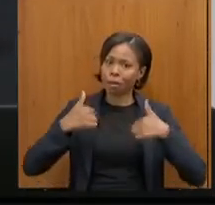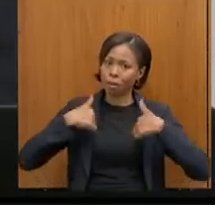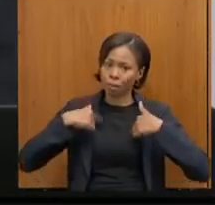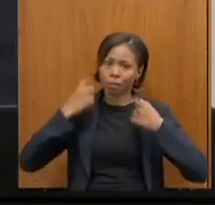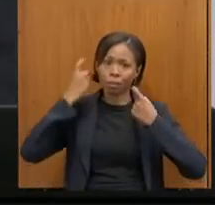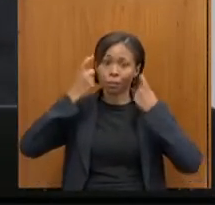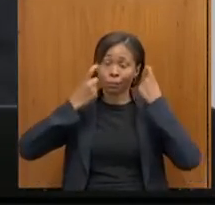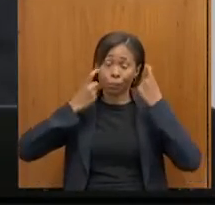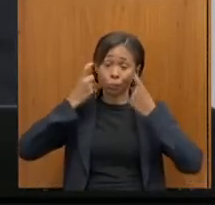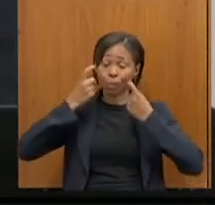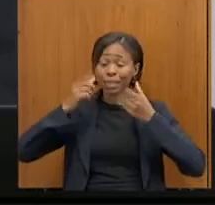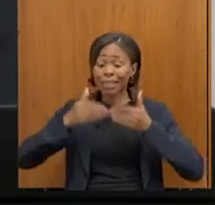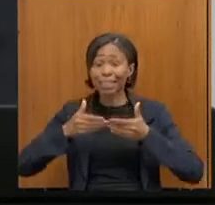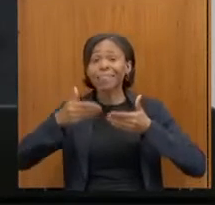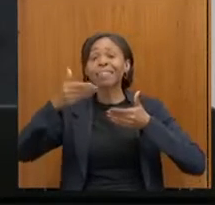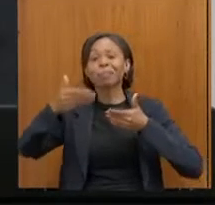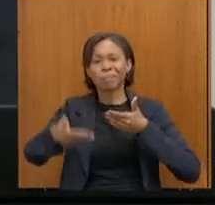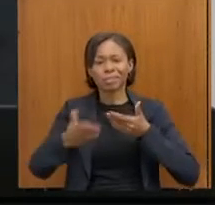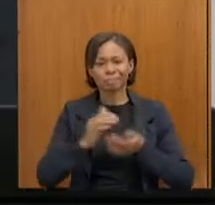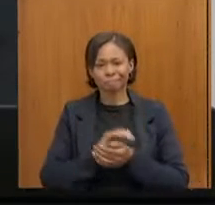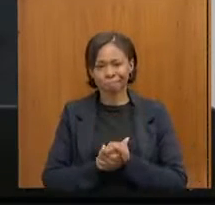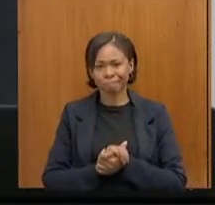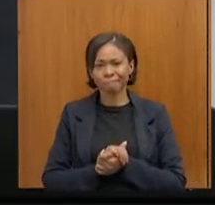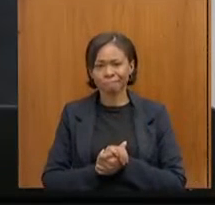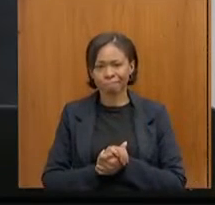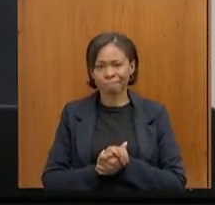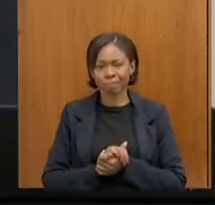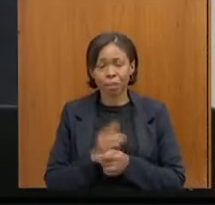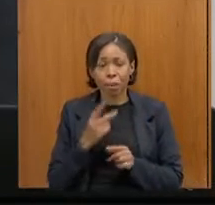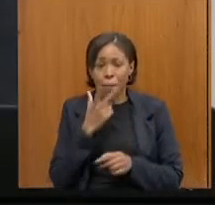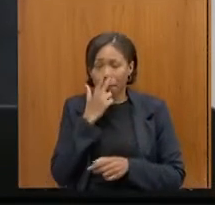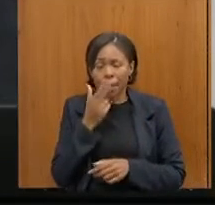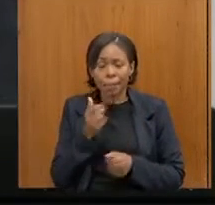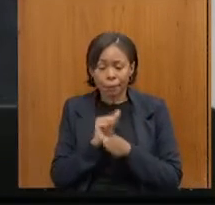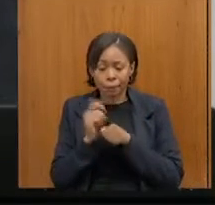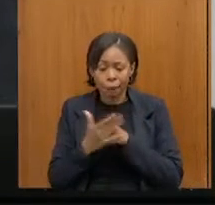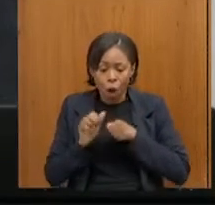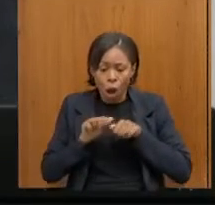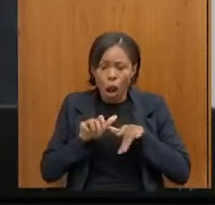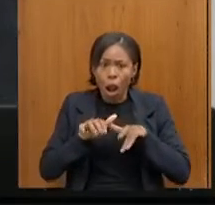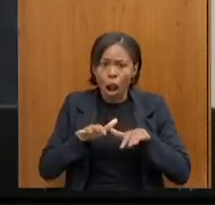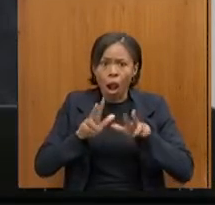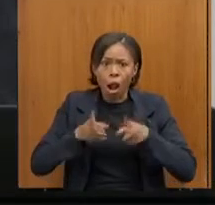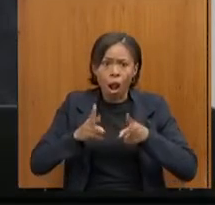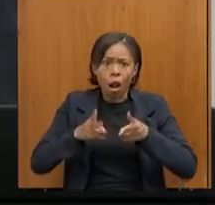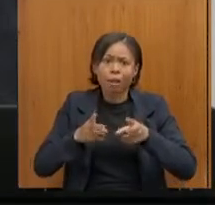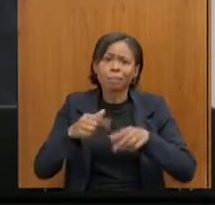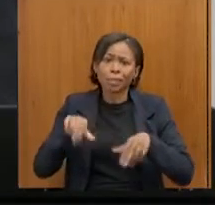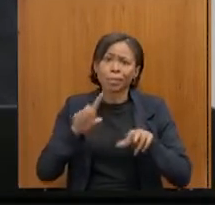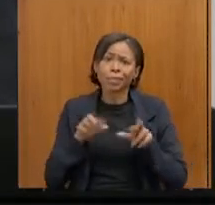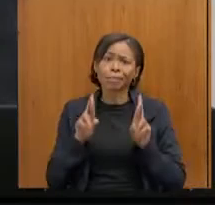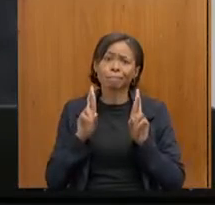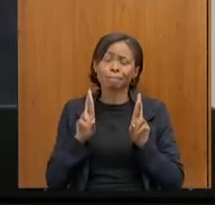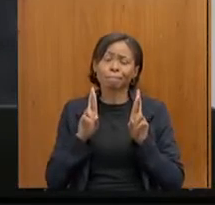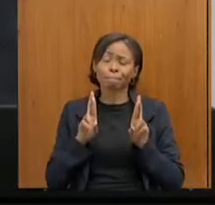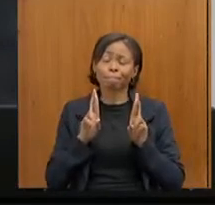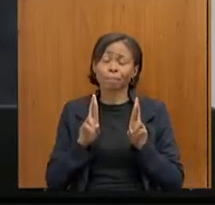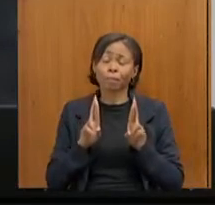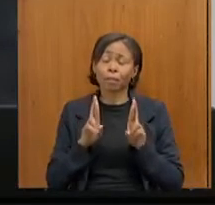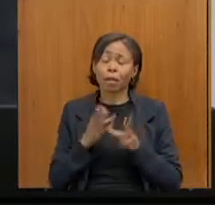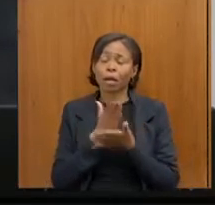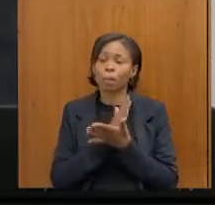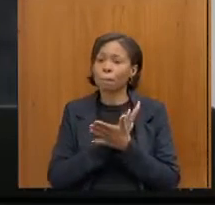composta com anemia a pandemia parece que não vai acabar nunca mais nós torcendo todos os dias para que ela possa acabar o mais rápido